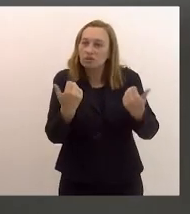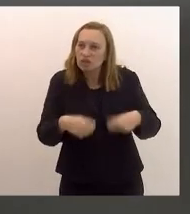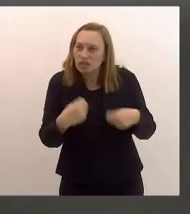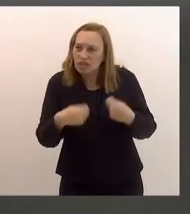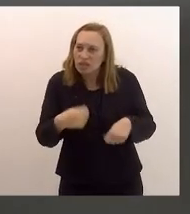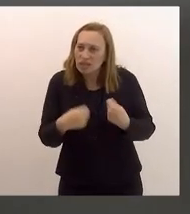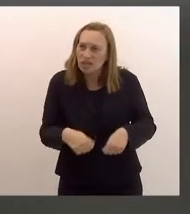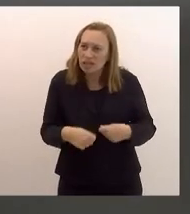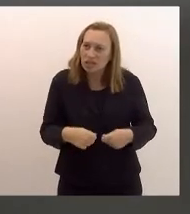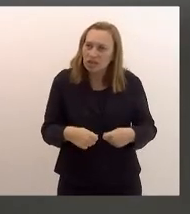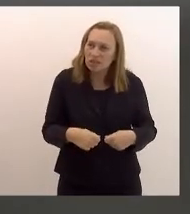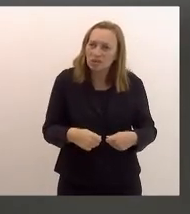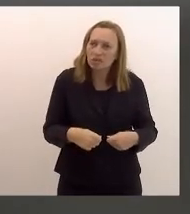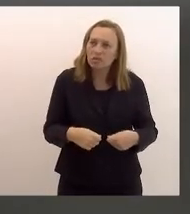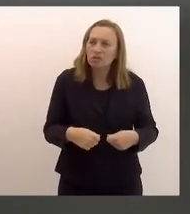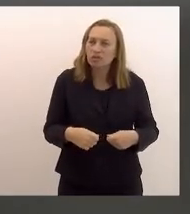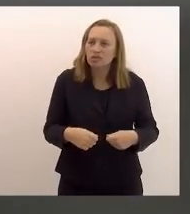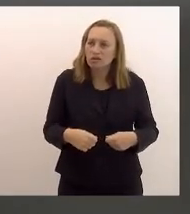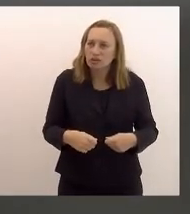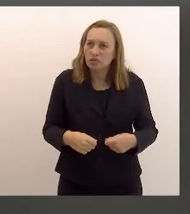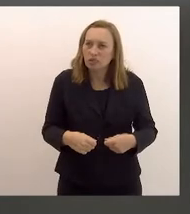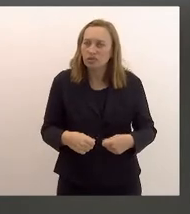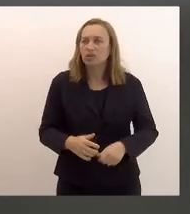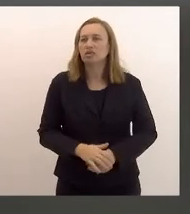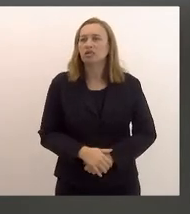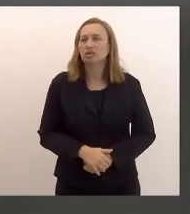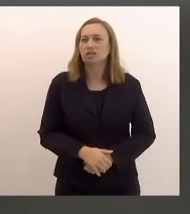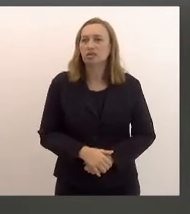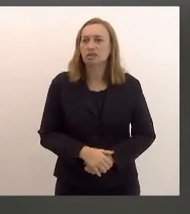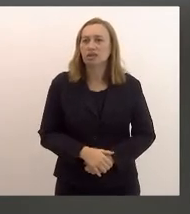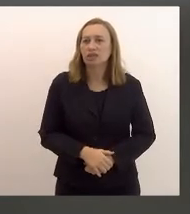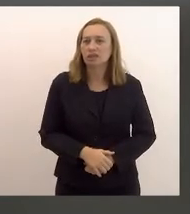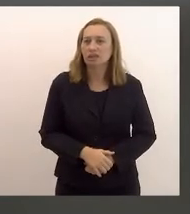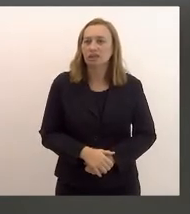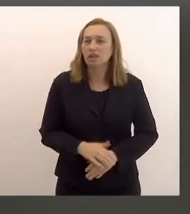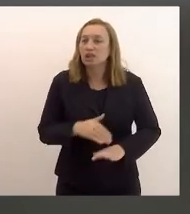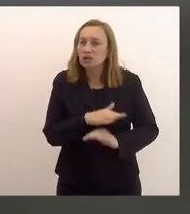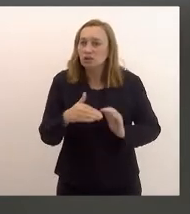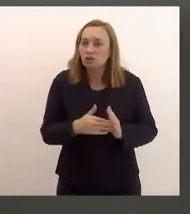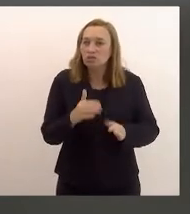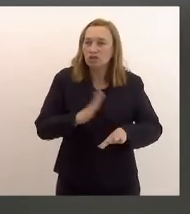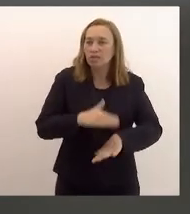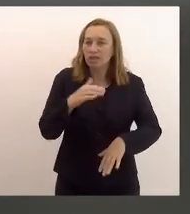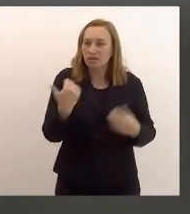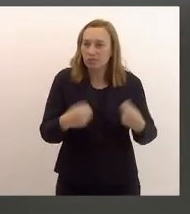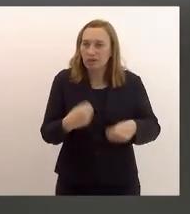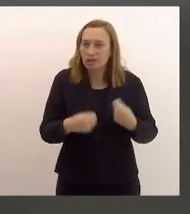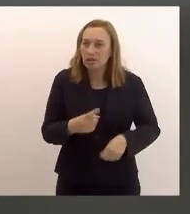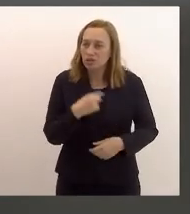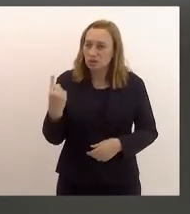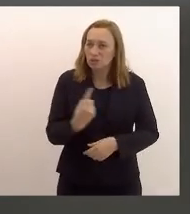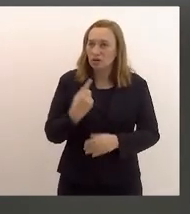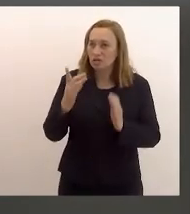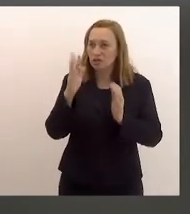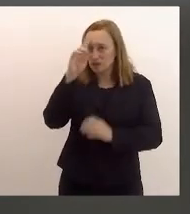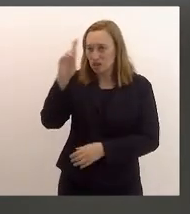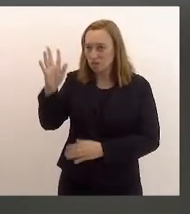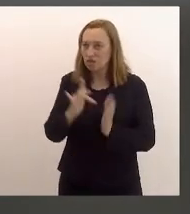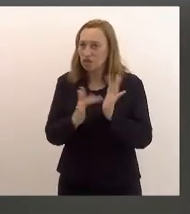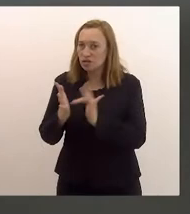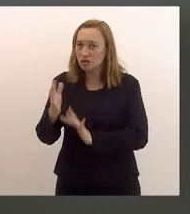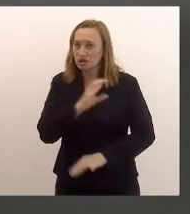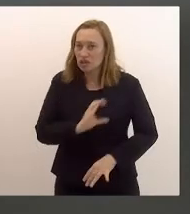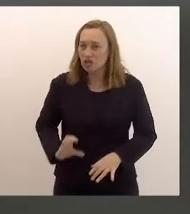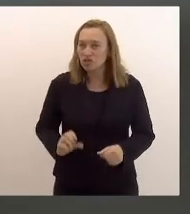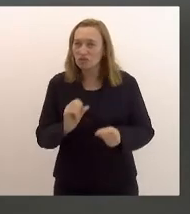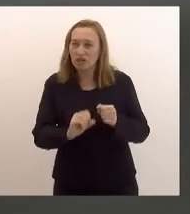necessitados os abatidos os contritos e aqueles que mais precisam porque o nosso senhor Jesus Cristo fez